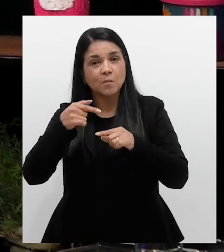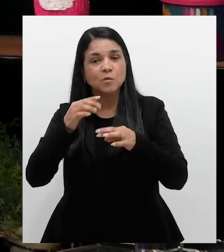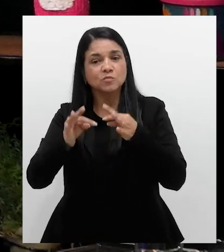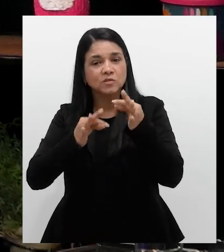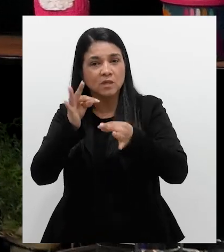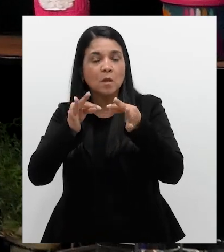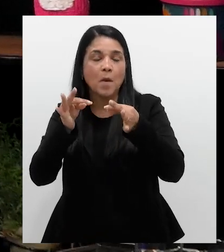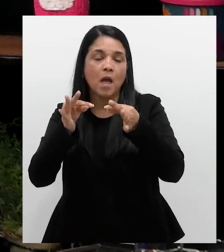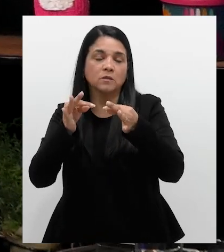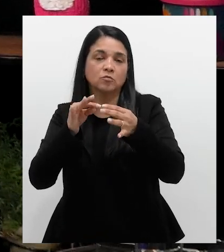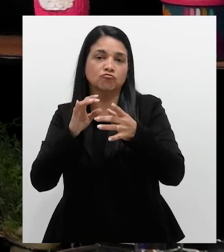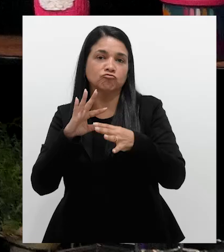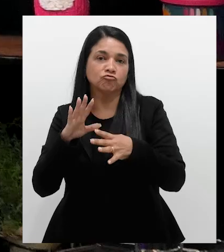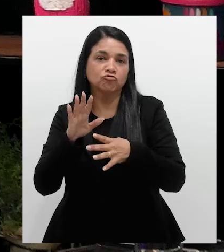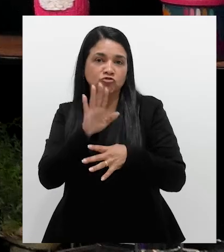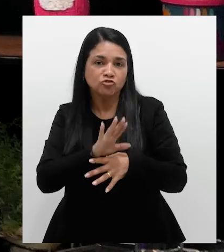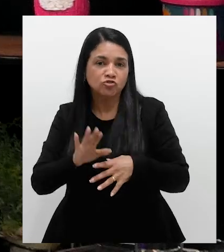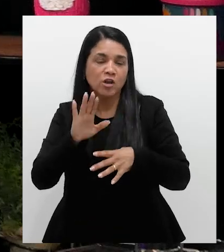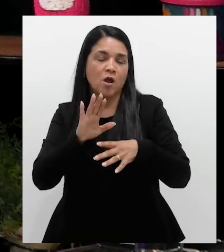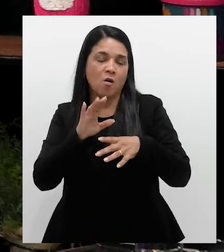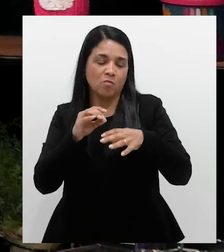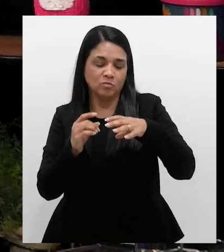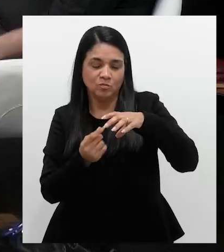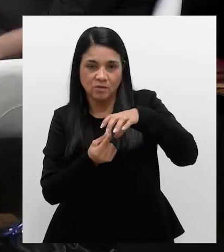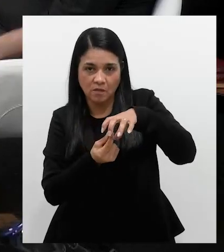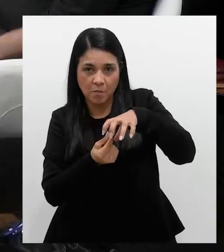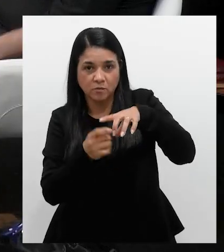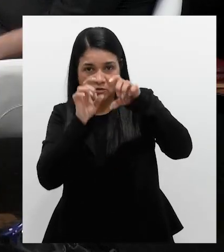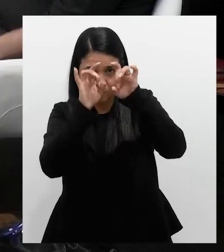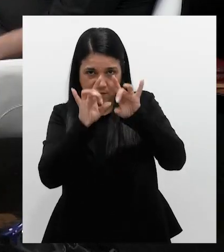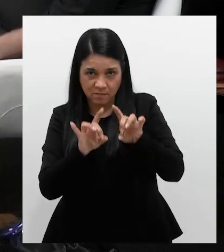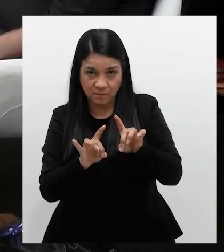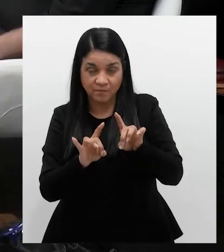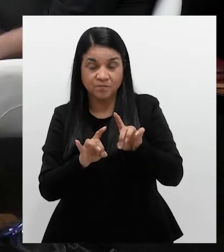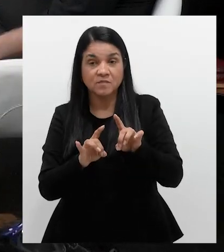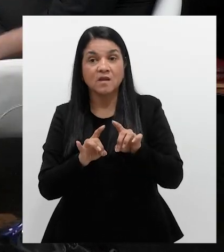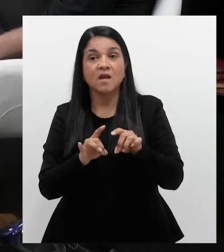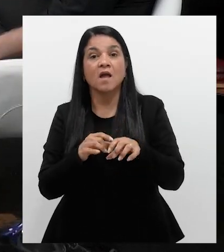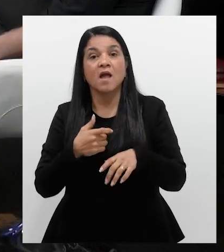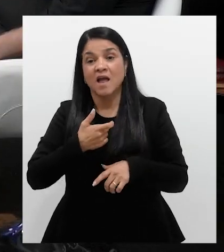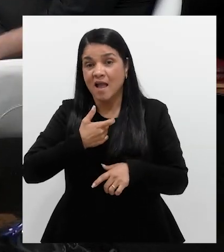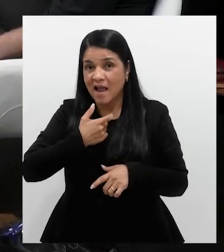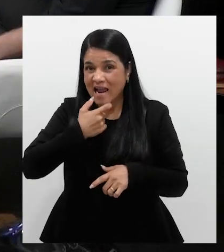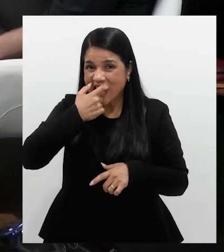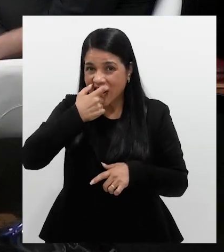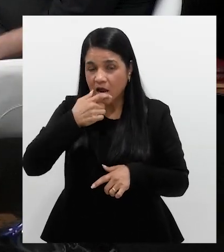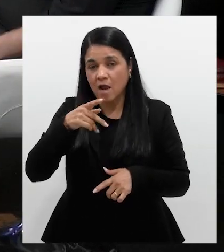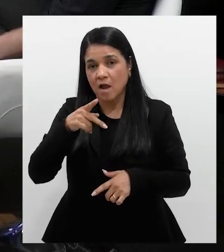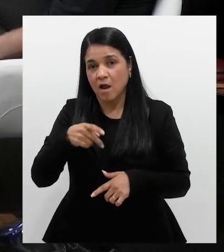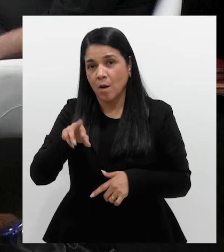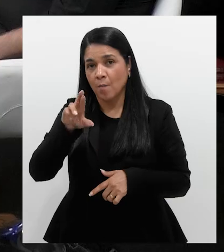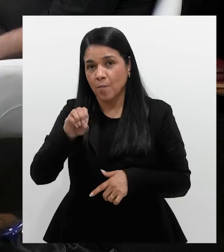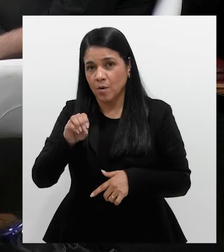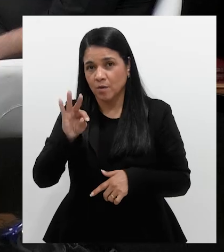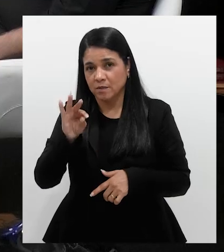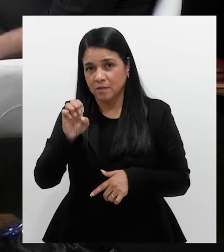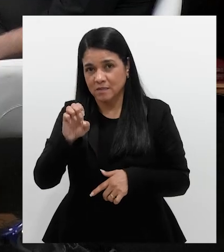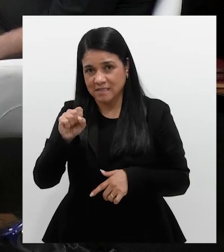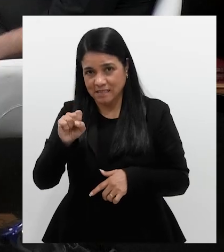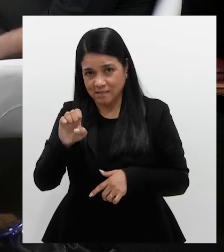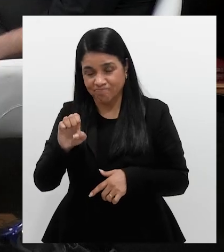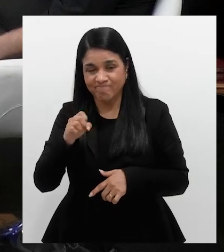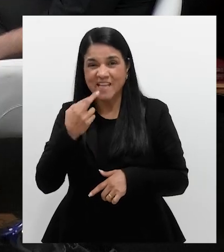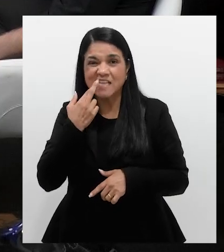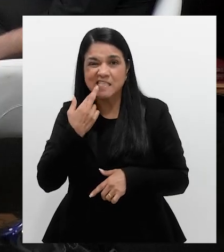um tratamento endodôntico, ou seja, um tratamento de canal com o especialista. E a próxima, mesma coisa, quando aquele paciente, infelizmente, já não tem